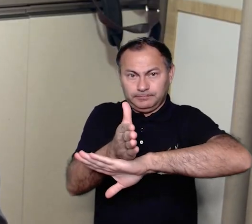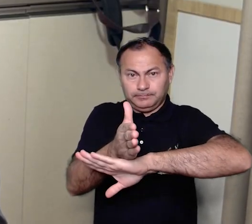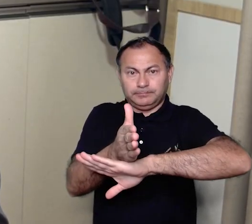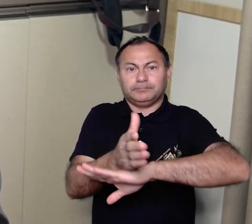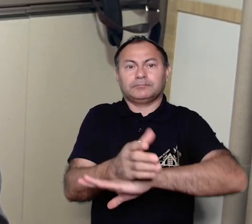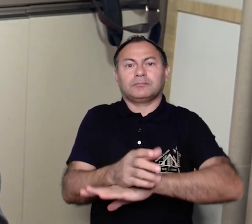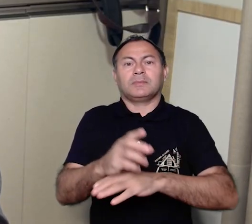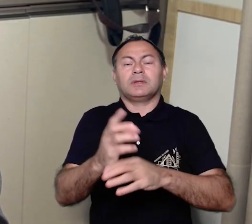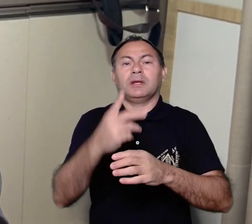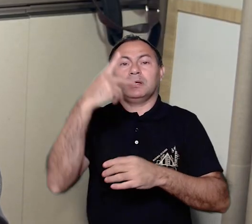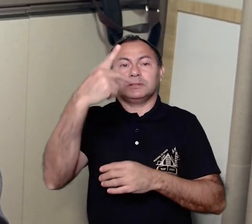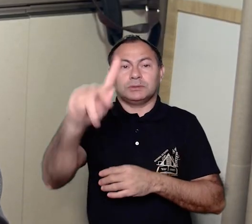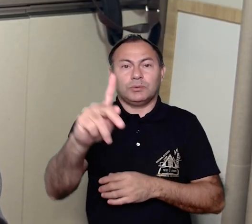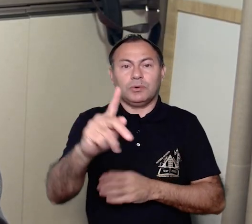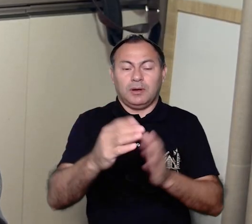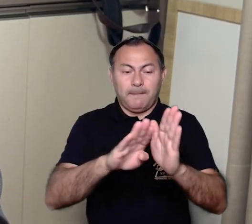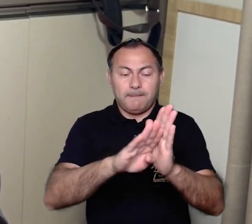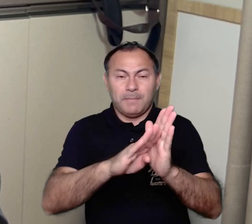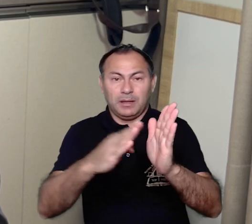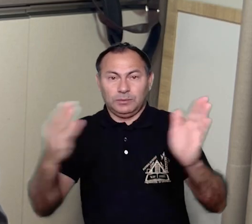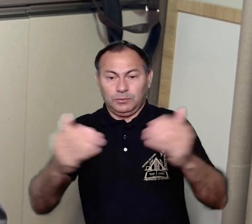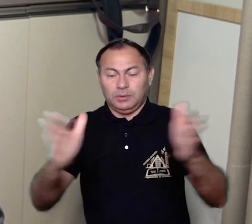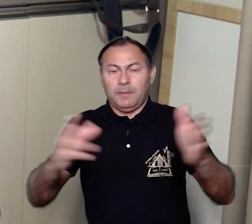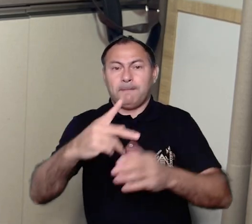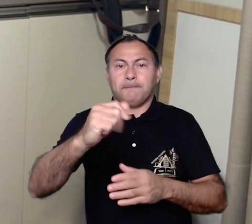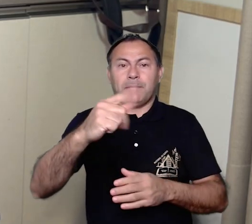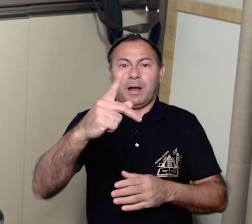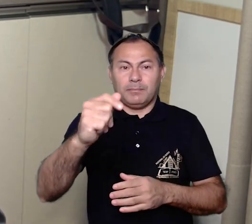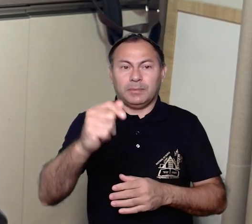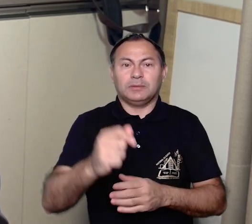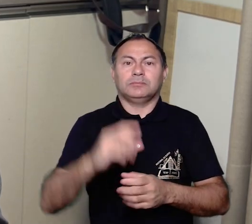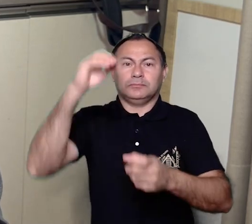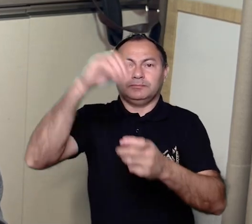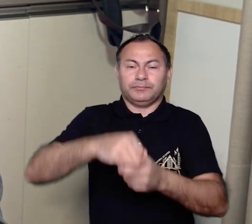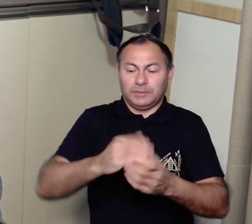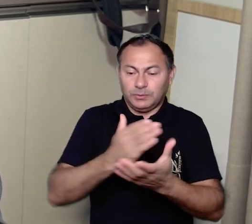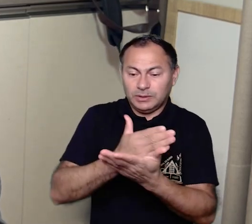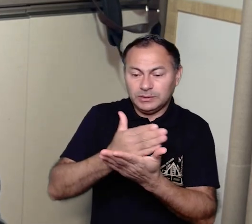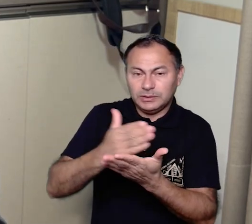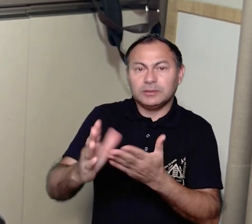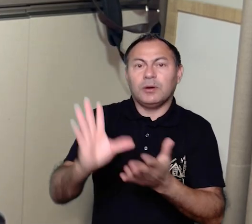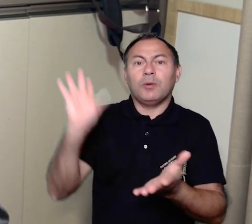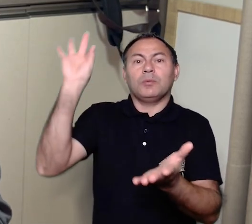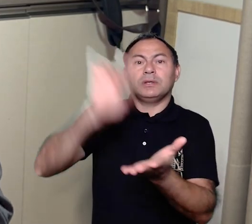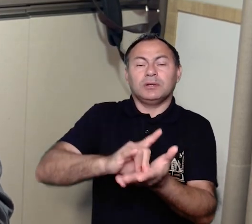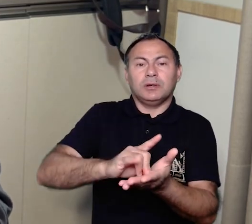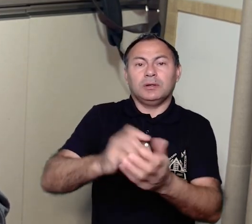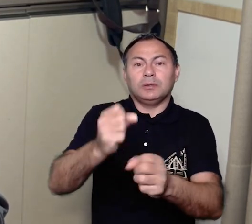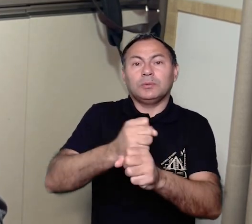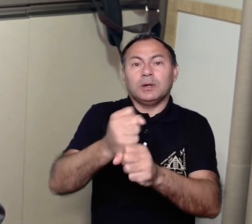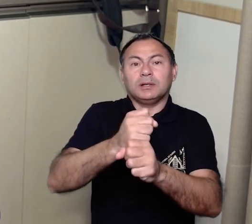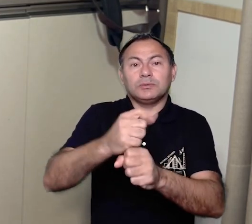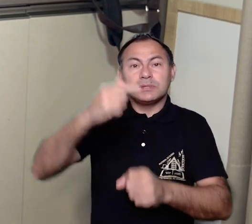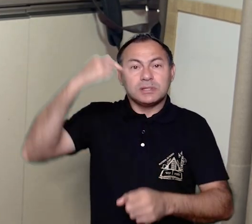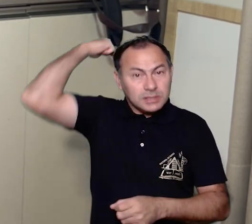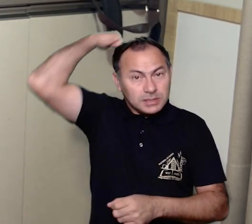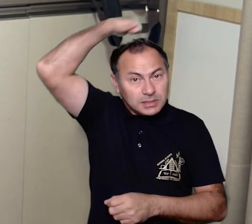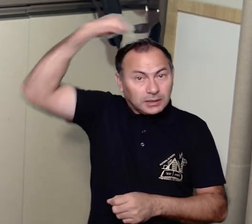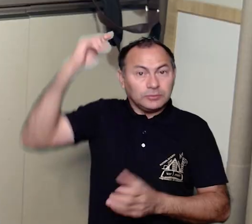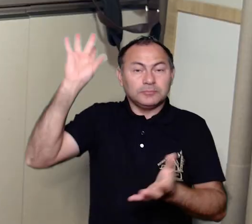atravessá-la. A sua abertura pelo Papa constitui o início oficial do Ano